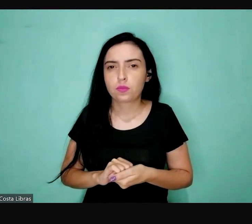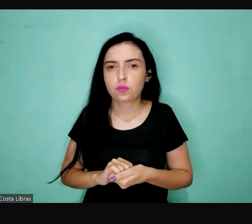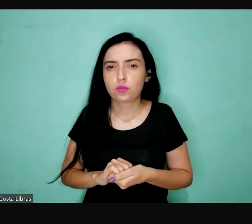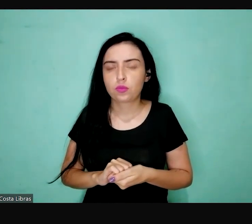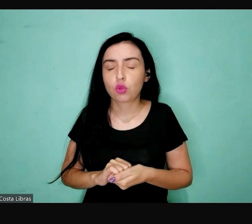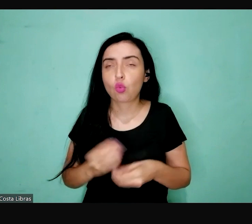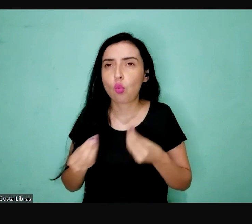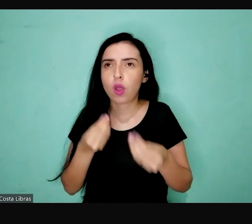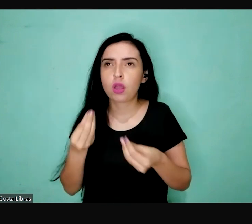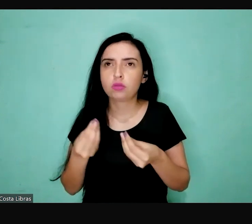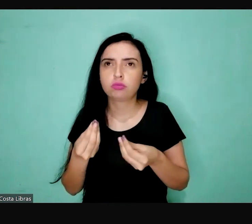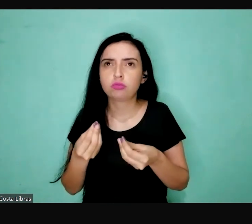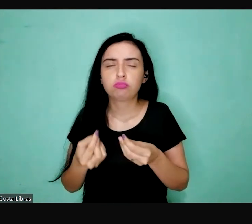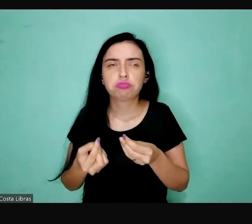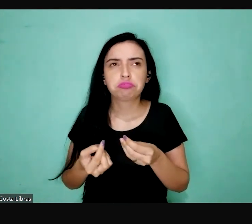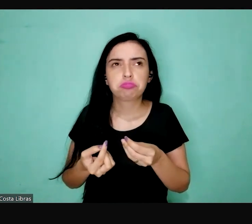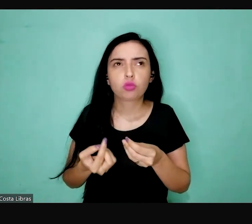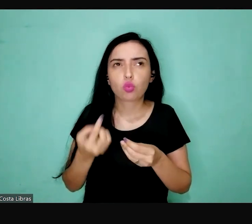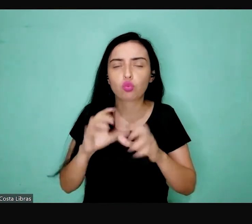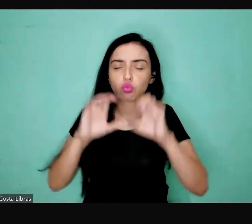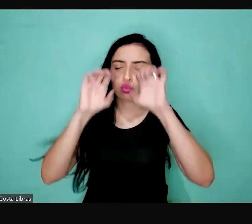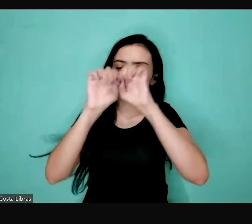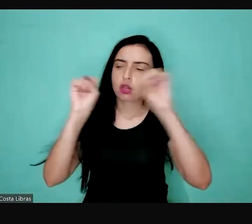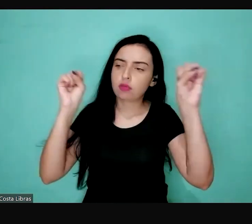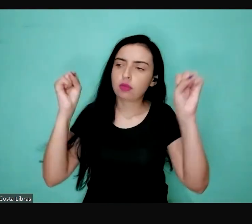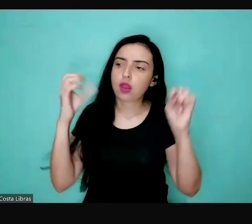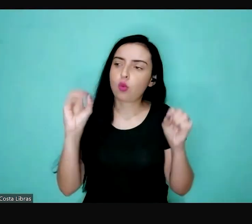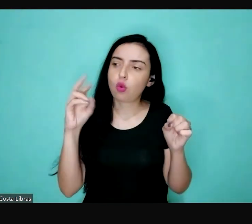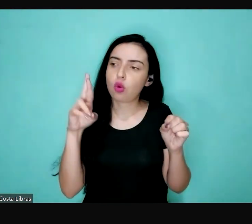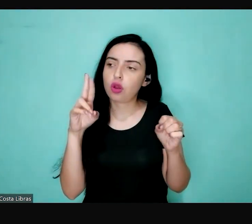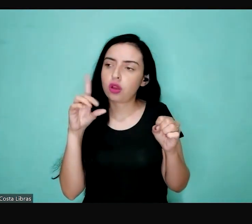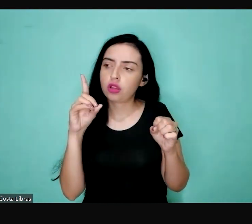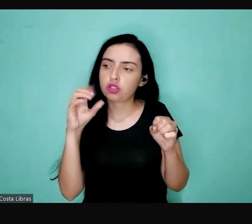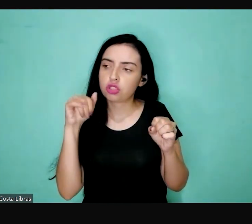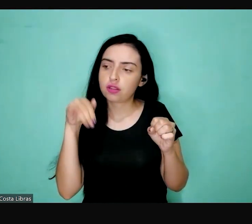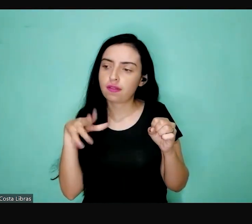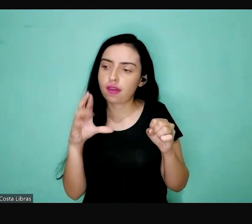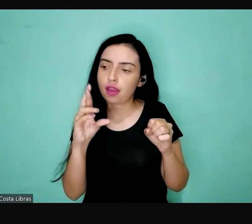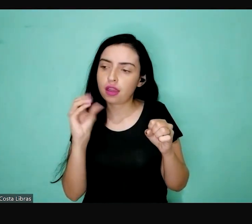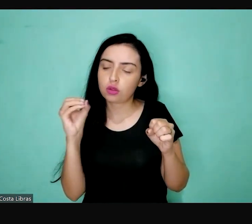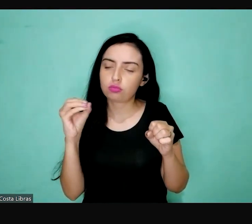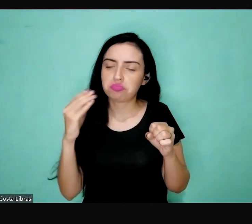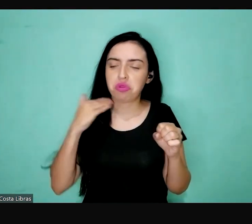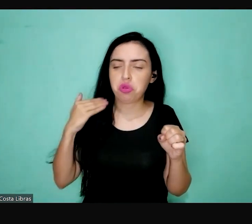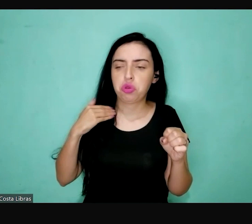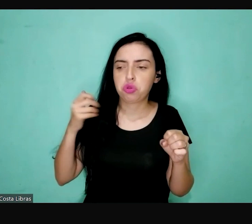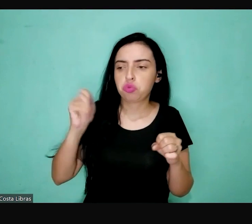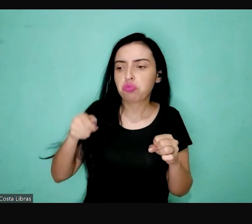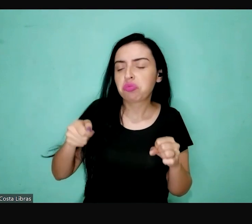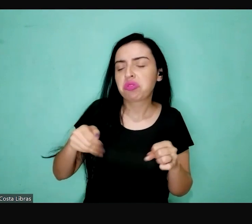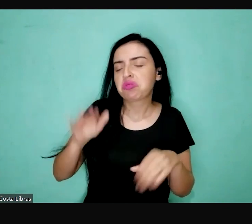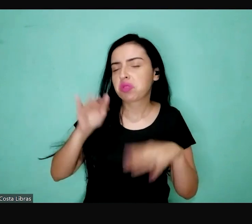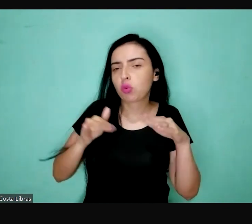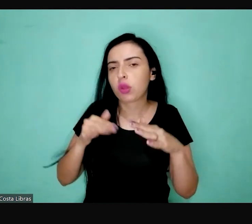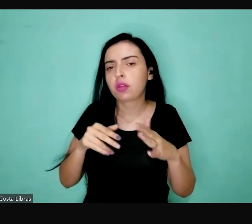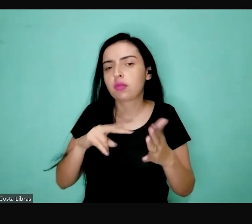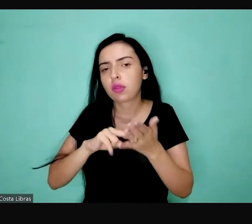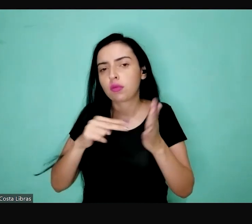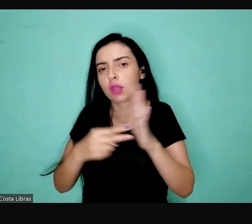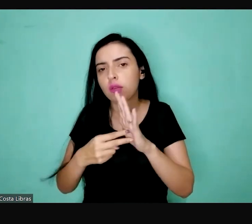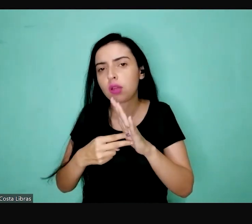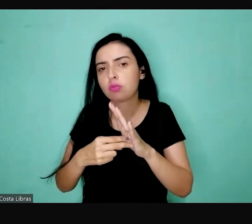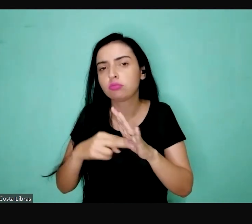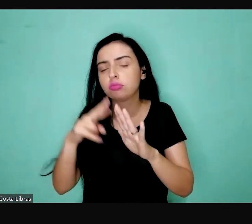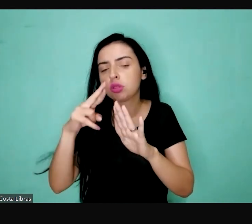Cuando algún tribunal ordinario, cuando algún juiz debe interpretar alguma norma,